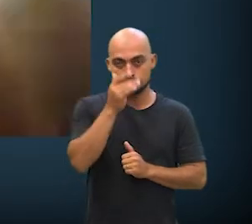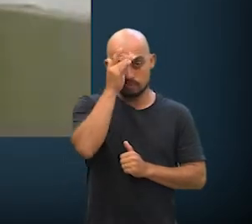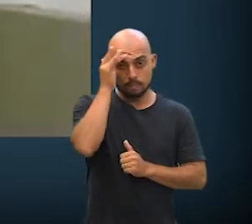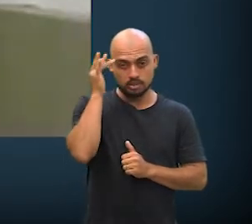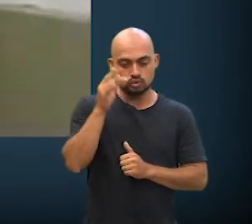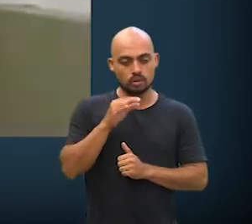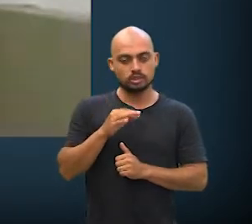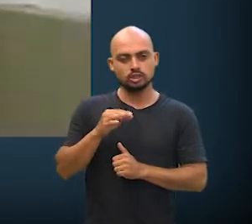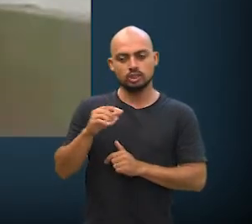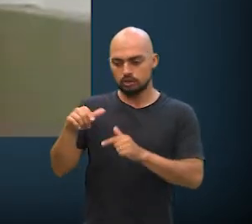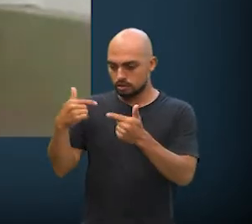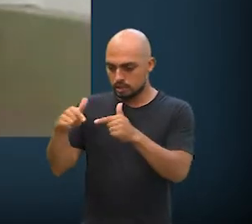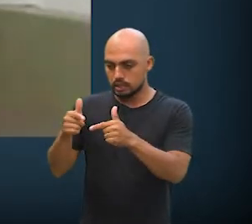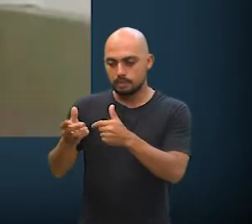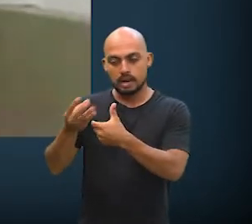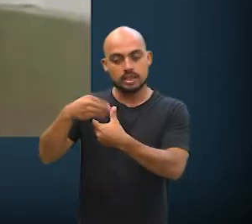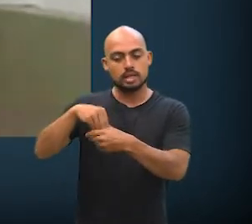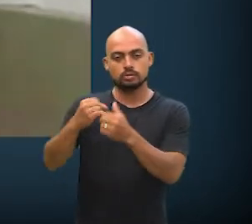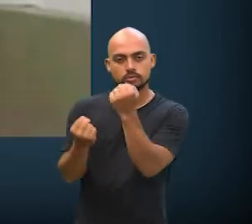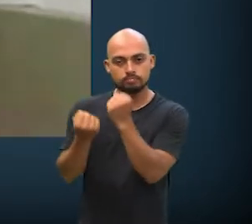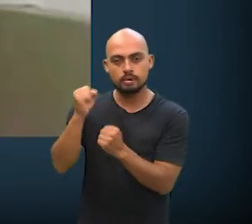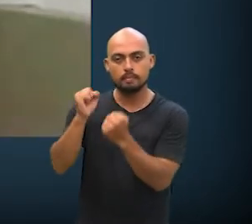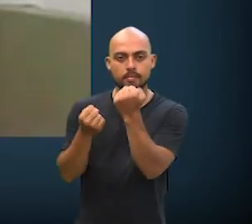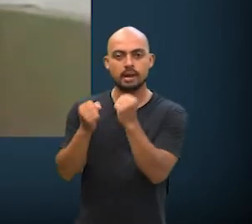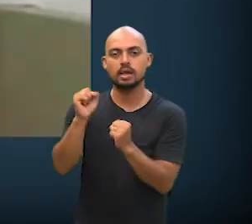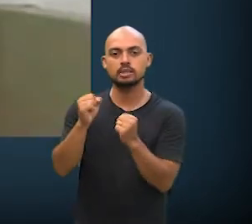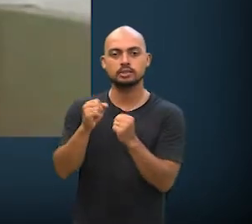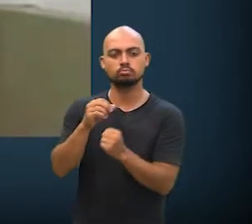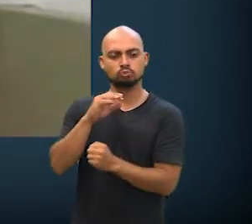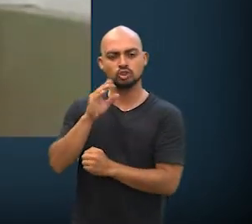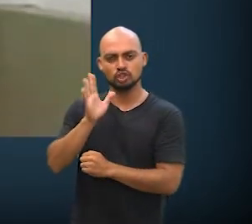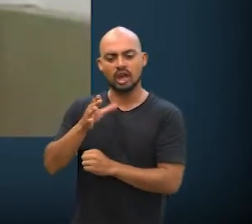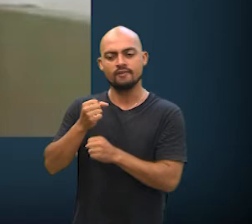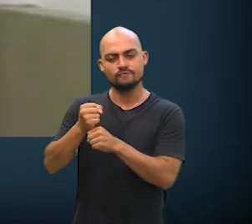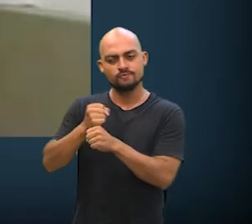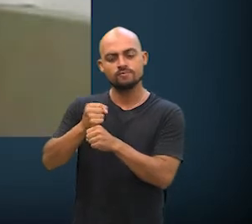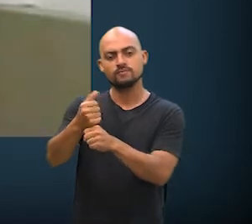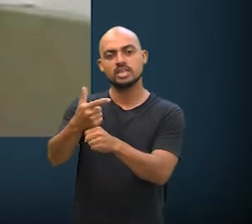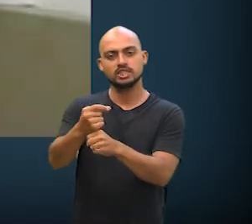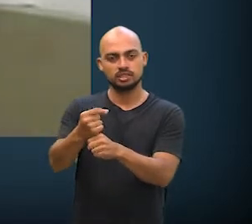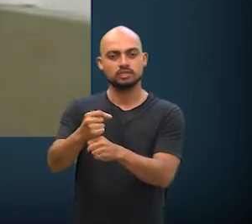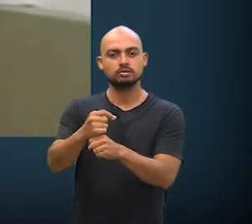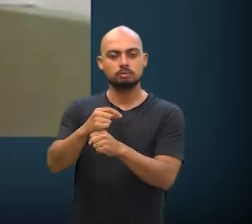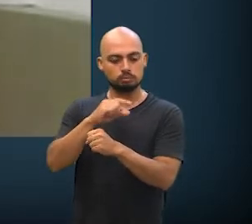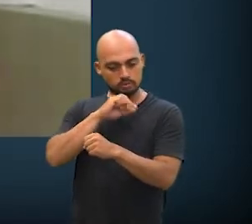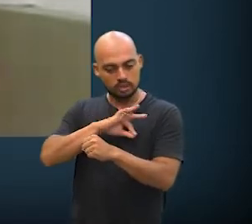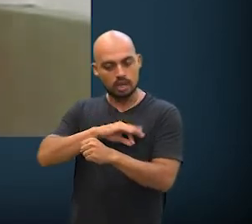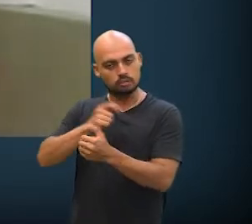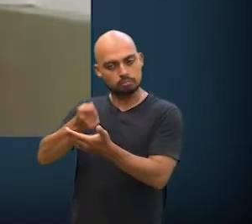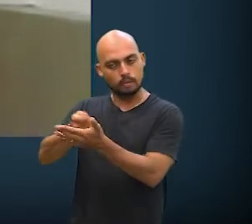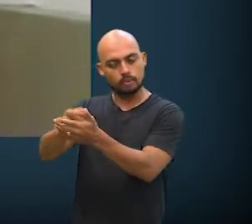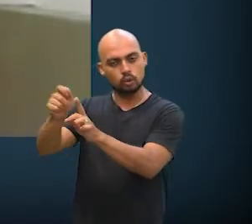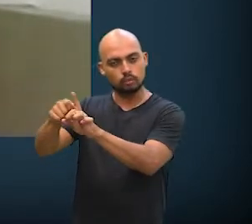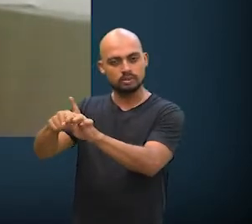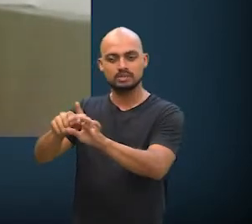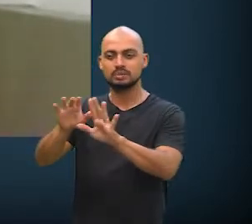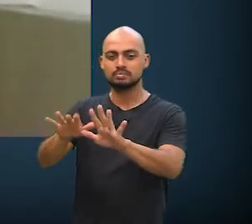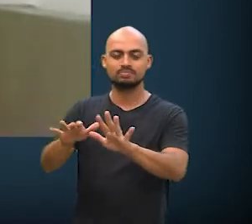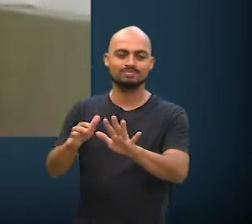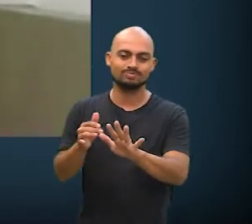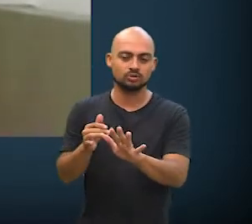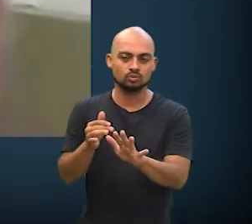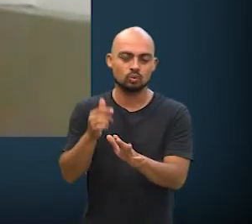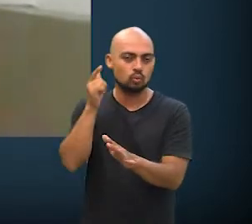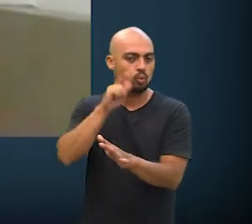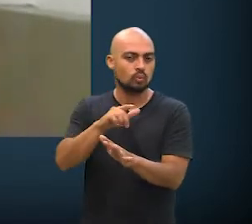assalariado, trabalho dentro de uma empresa, não tem essa musculatura. Por isso que esses grupos de apoio, de mentoria para empreendedorismo são